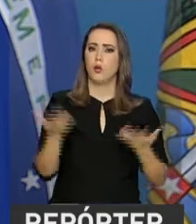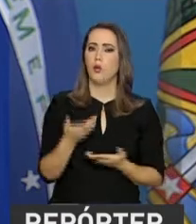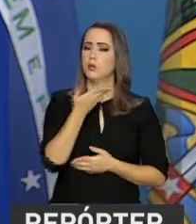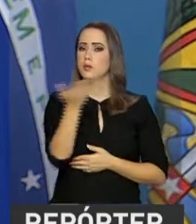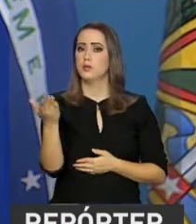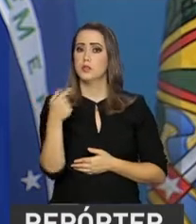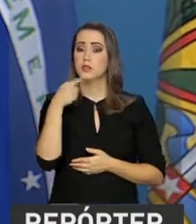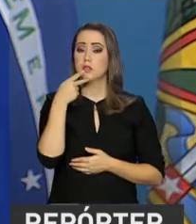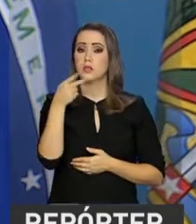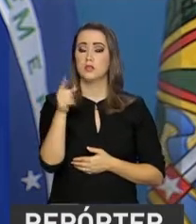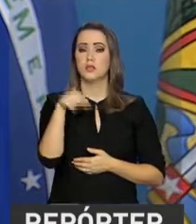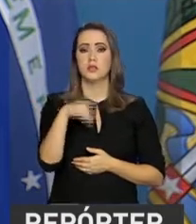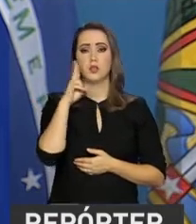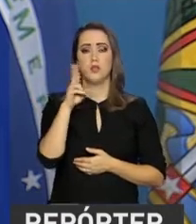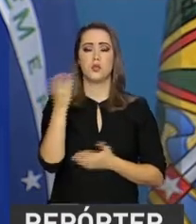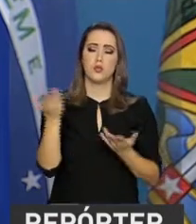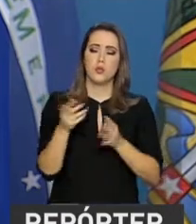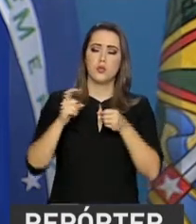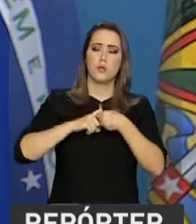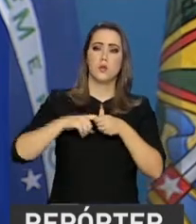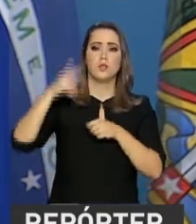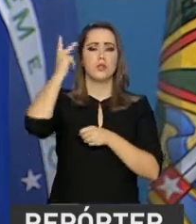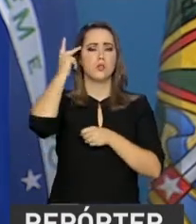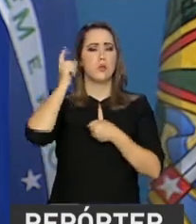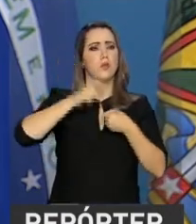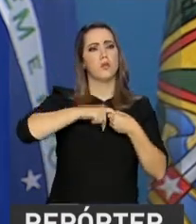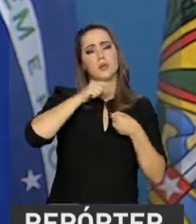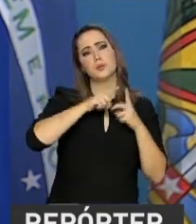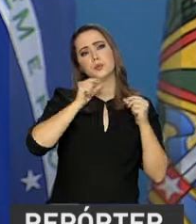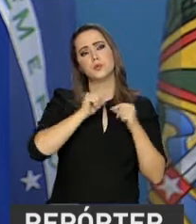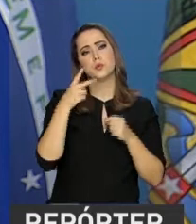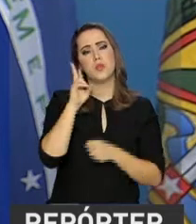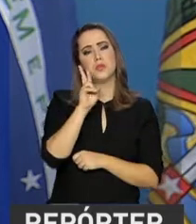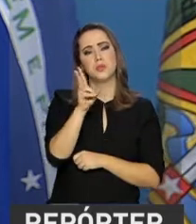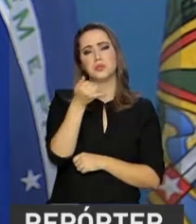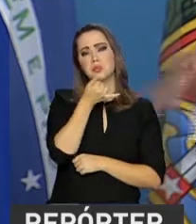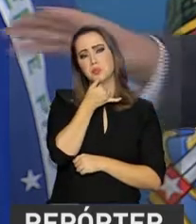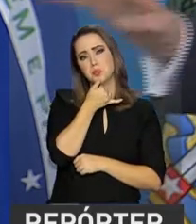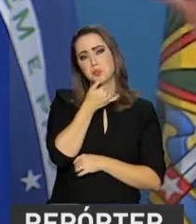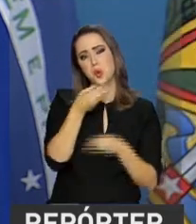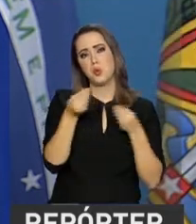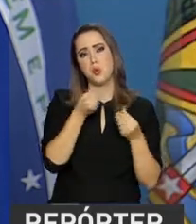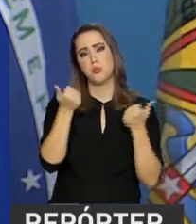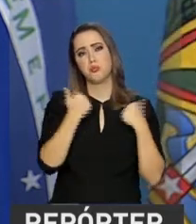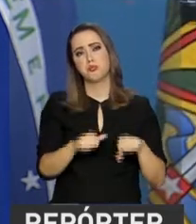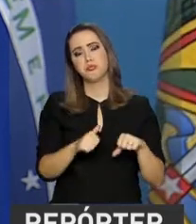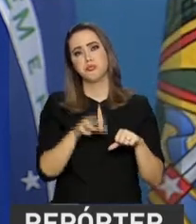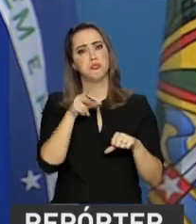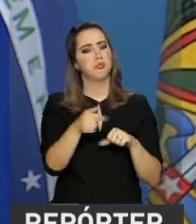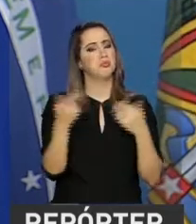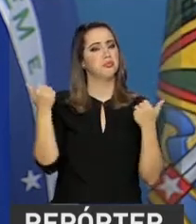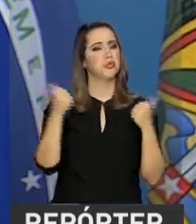em que eu vejo hoje quando vinha de são paulo lendo os jornais eu diria que há um certo desalento a idéia e costa vai dar tudo errado